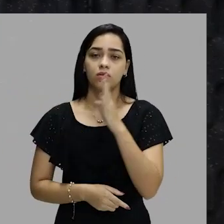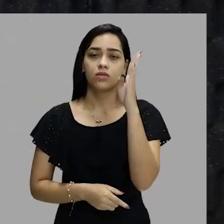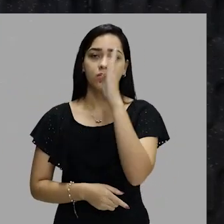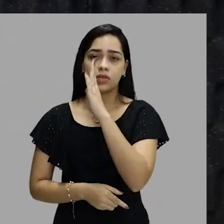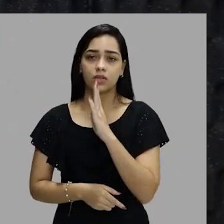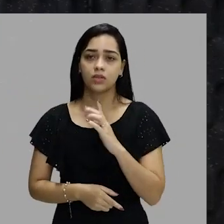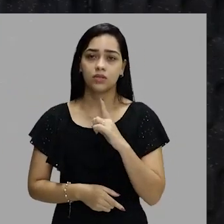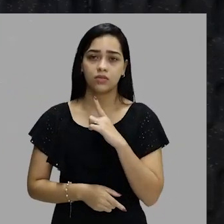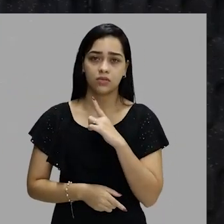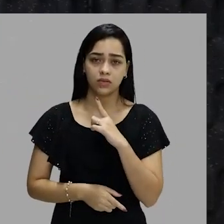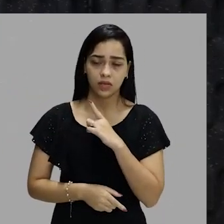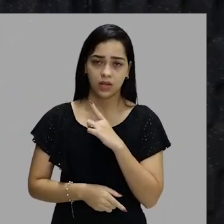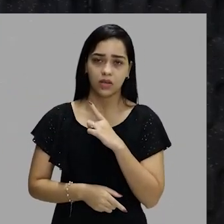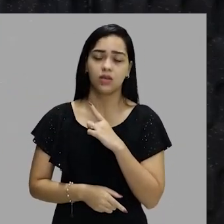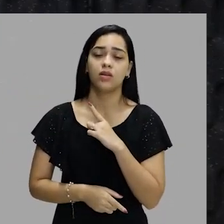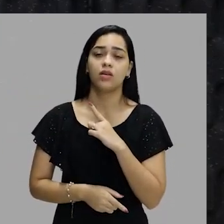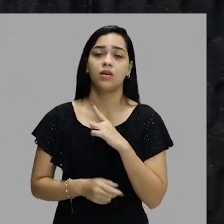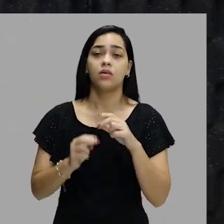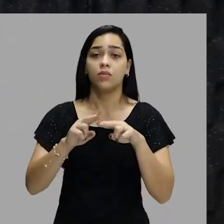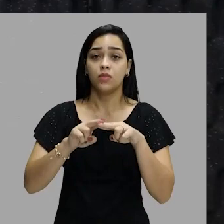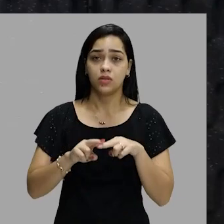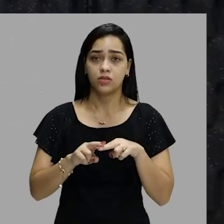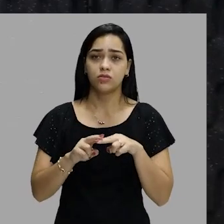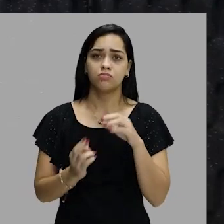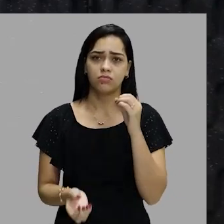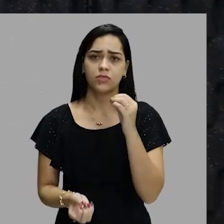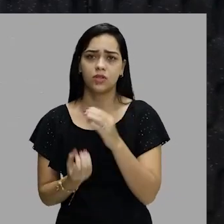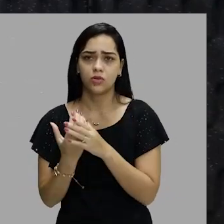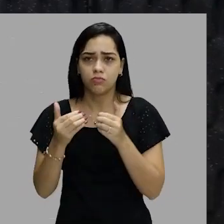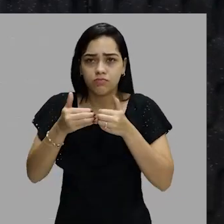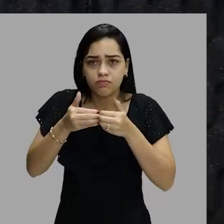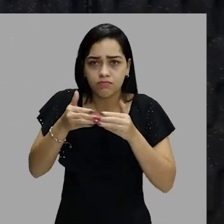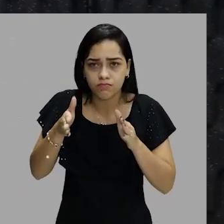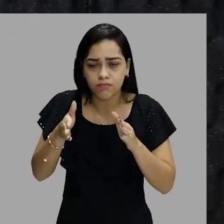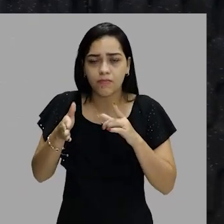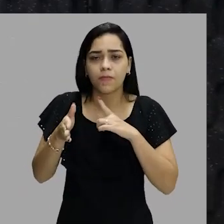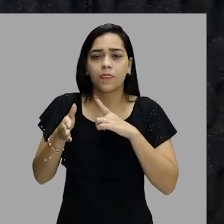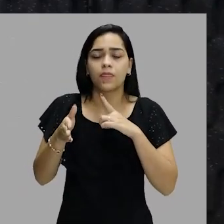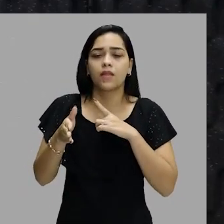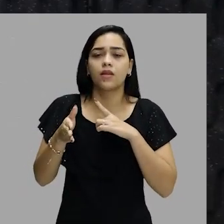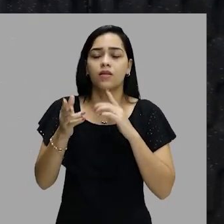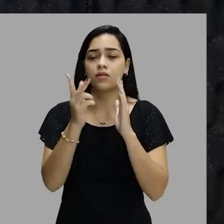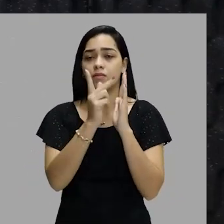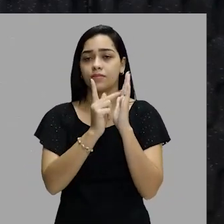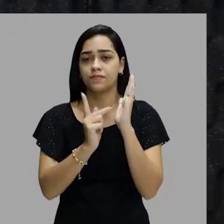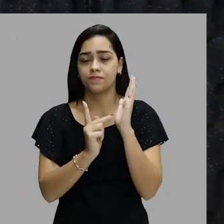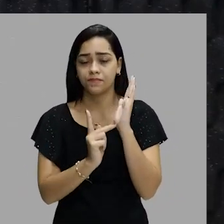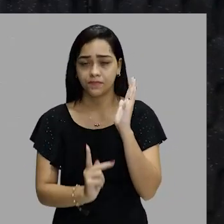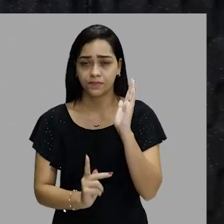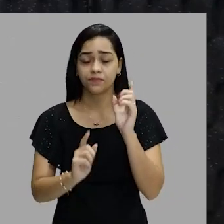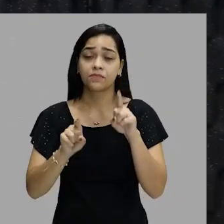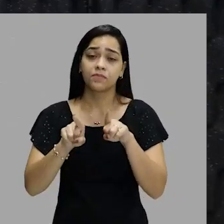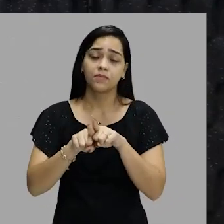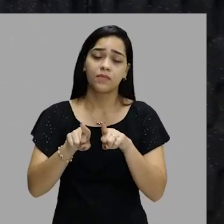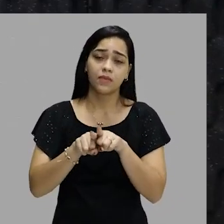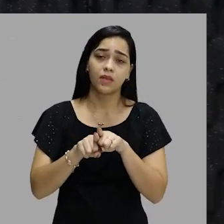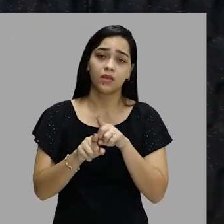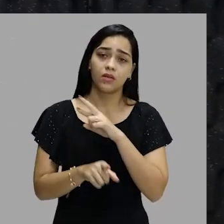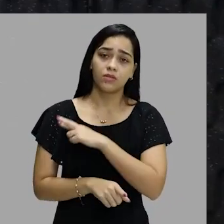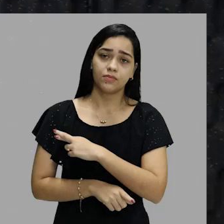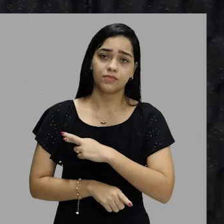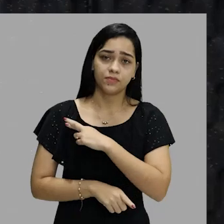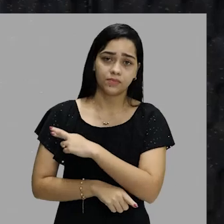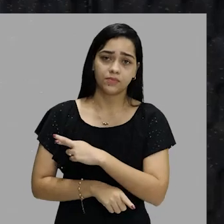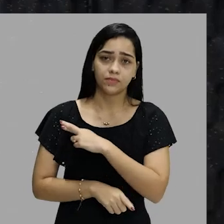teve o impulso que teve por causa dele. Ele deu muita ênfase às suas poesias. E, embora o romantismo